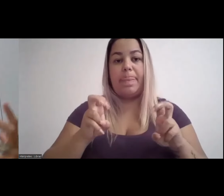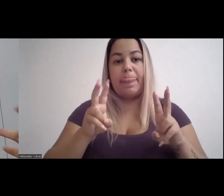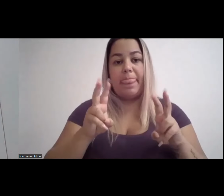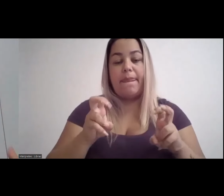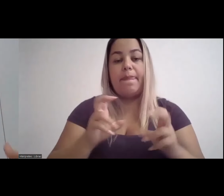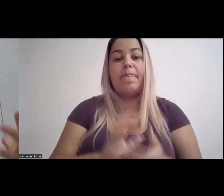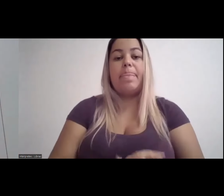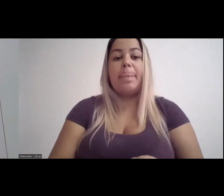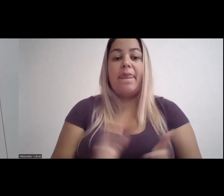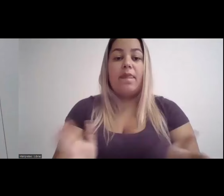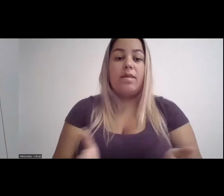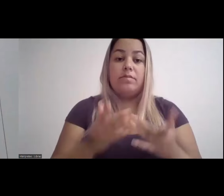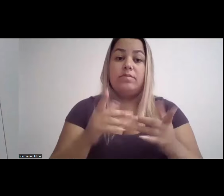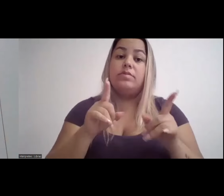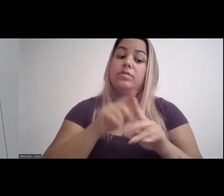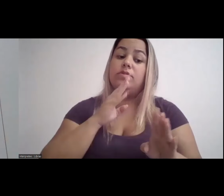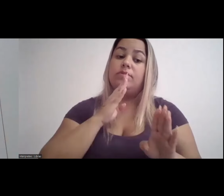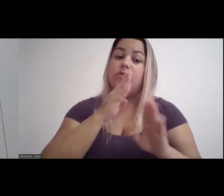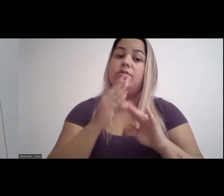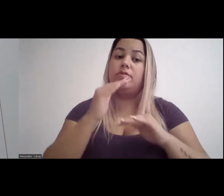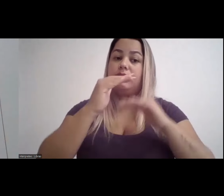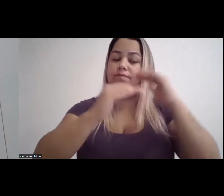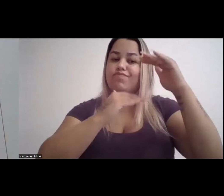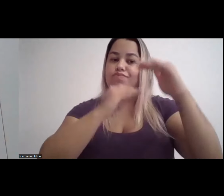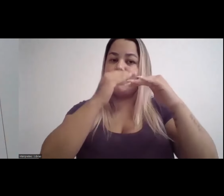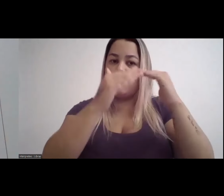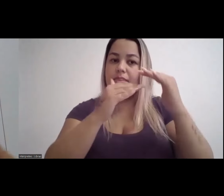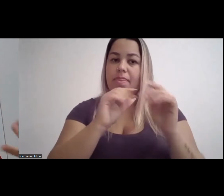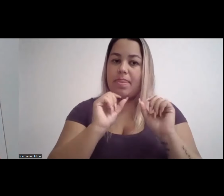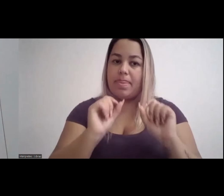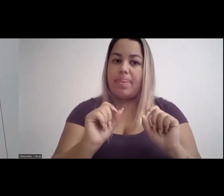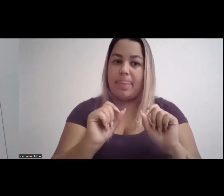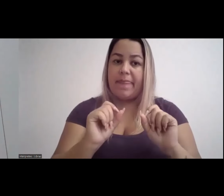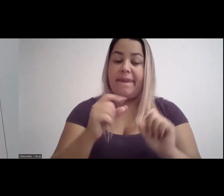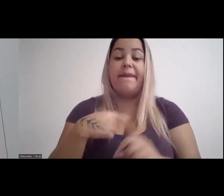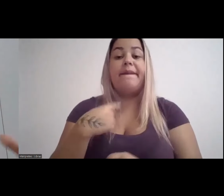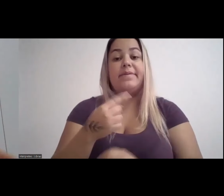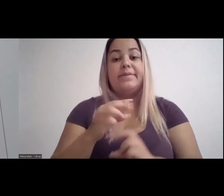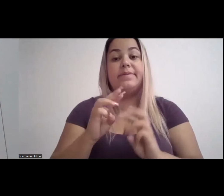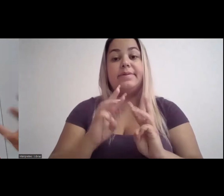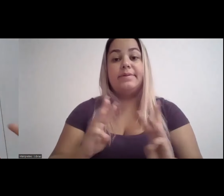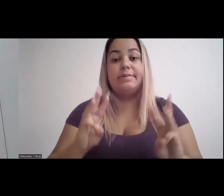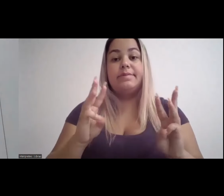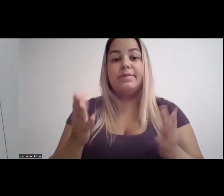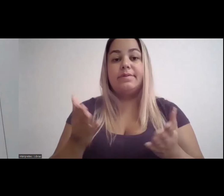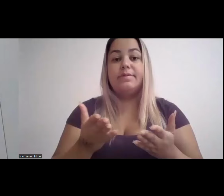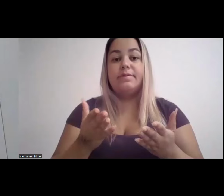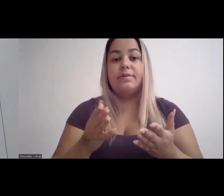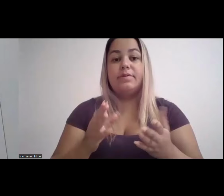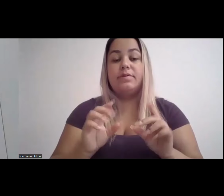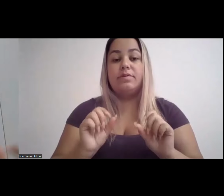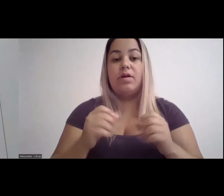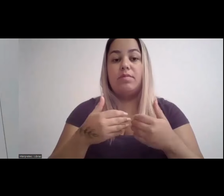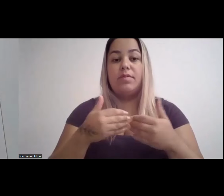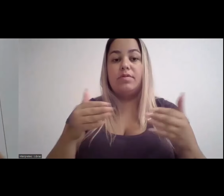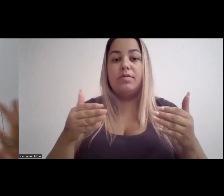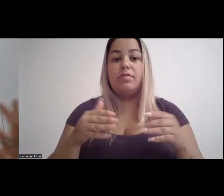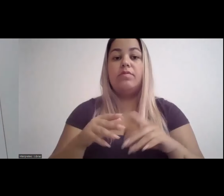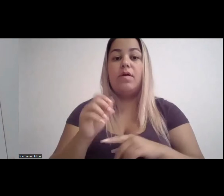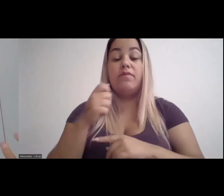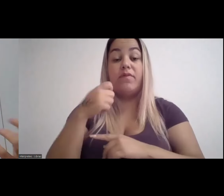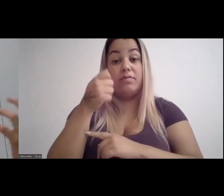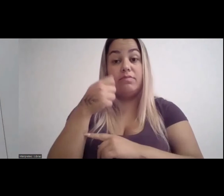temas de promoção dos objetivos do desenvolvimento sustentável. Então, na verdade, esse webinário hoje é um webinário aberto ao público, ele vai ficar gravado